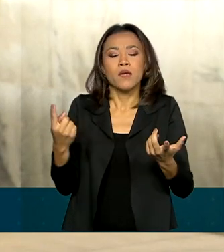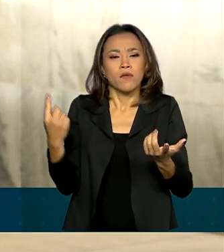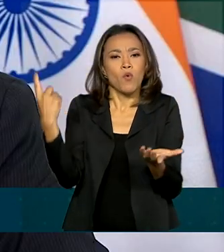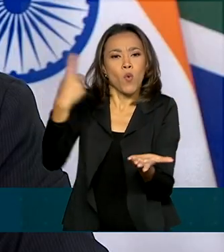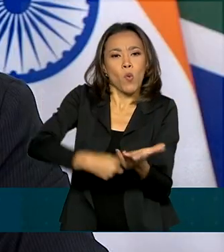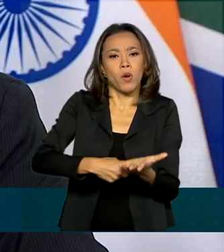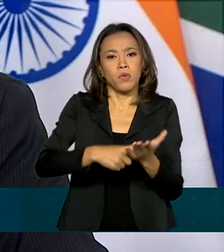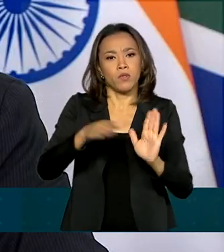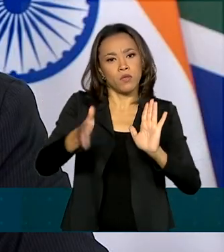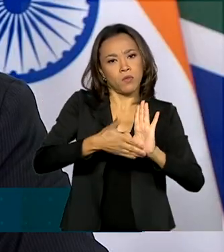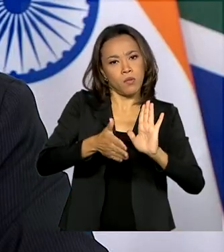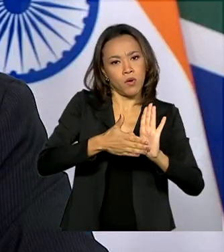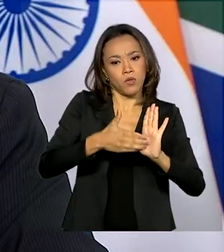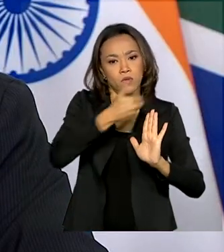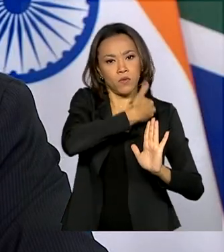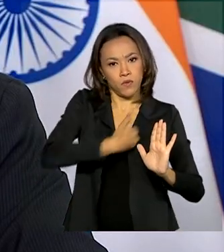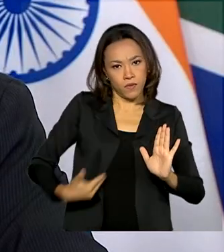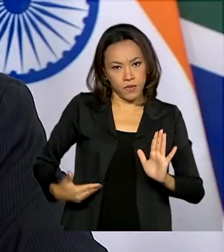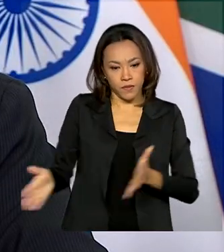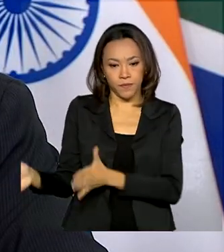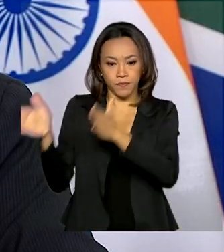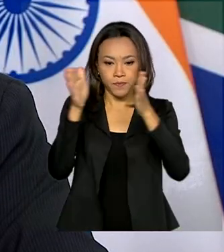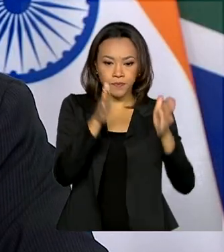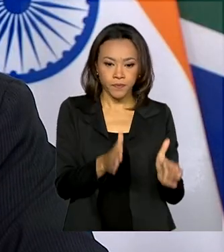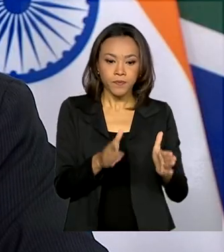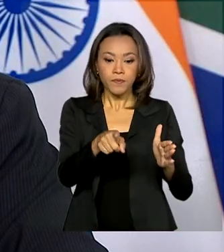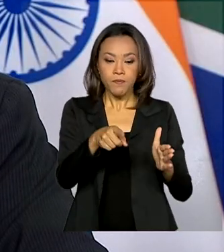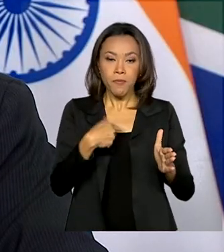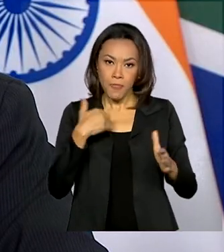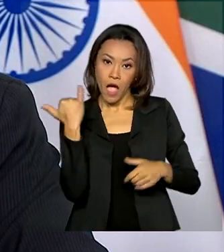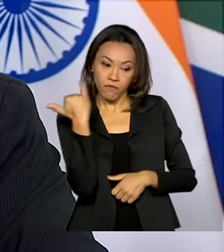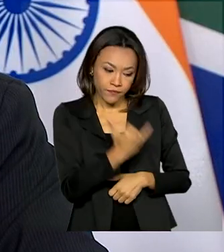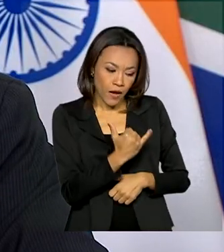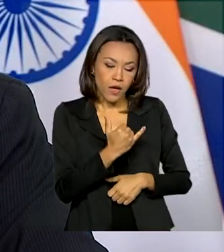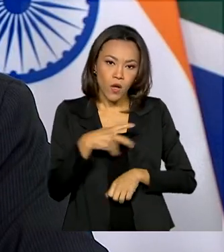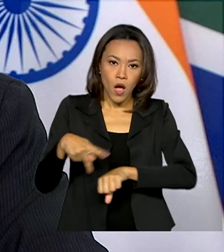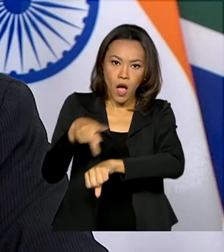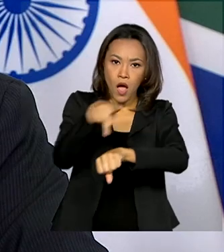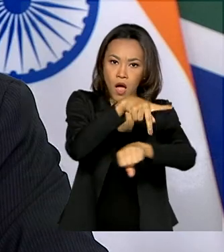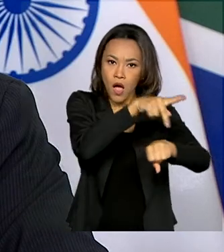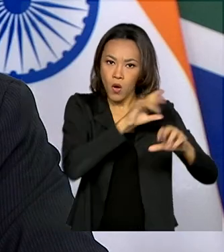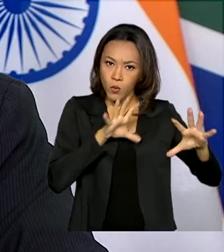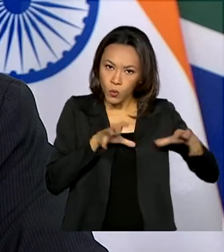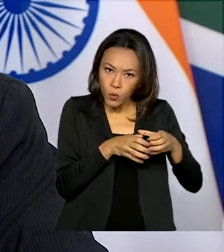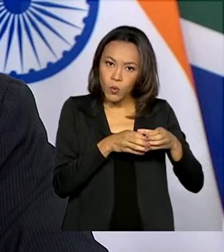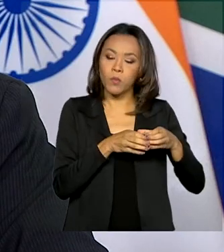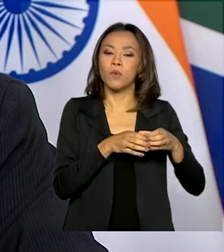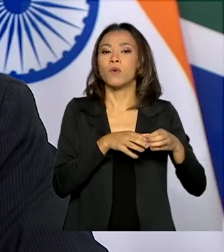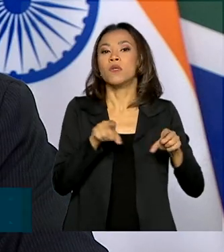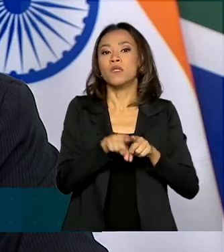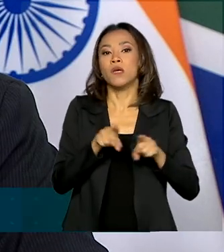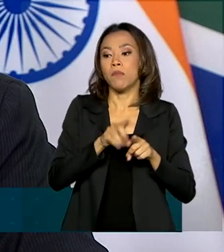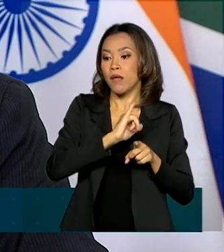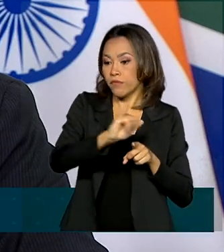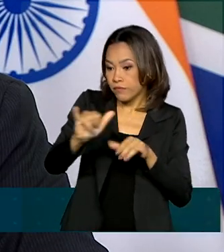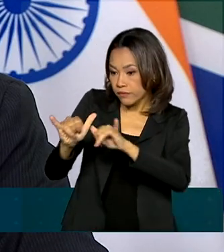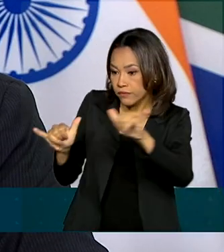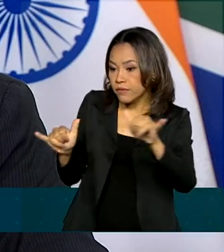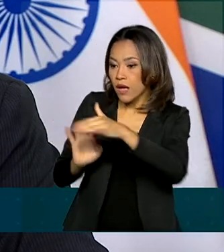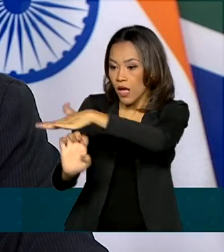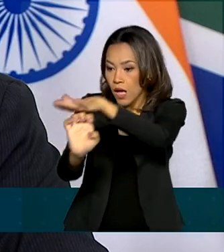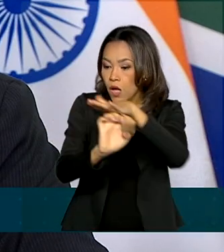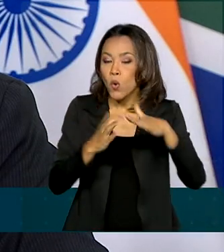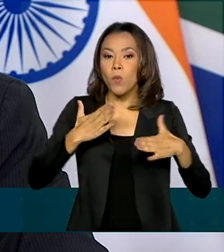do governo asseguro aos integrantes dos brics e ao empresariado brasileiro meu compromisso com as reformas